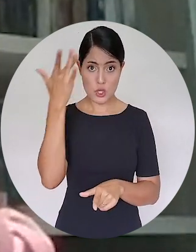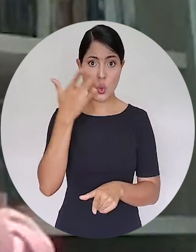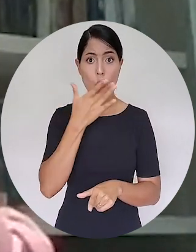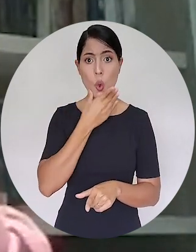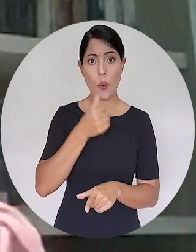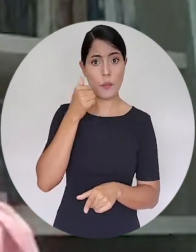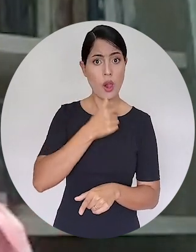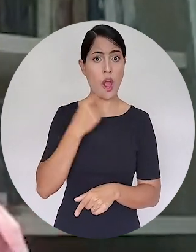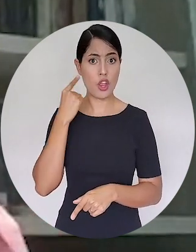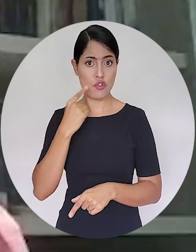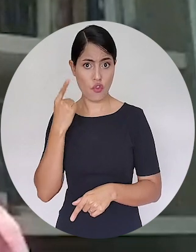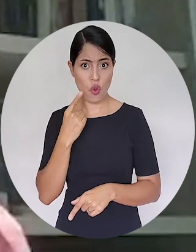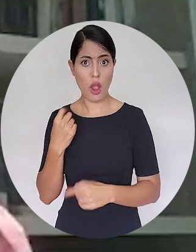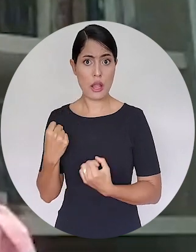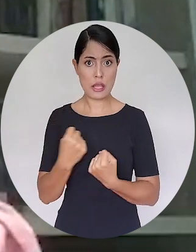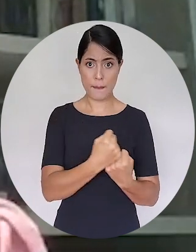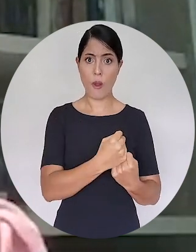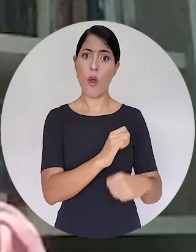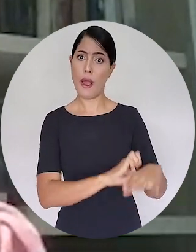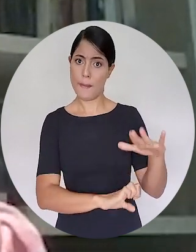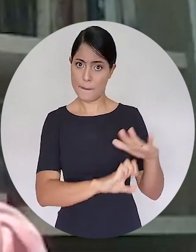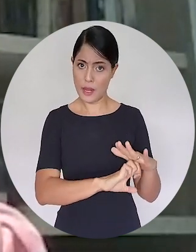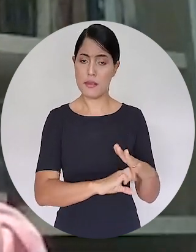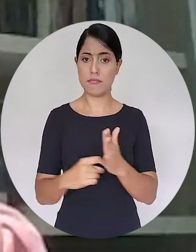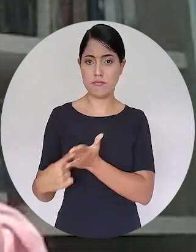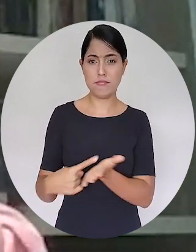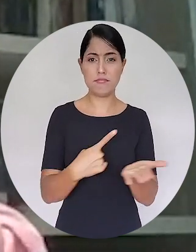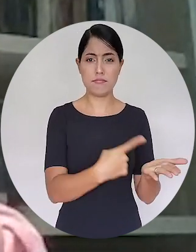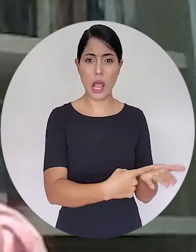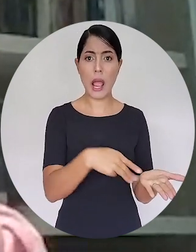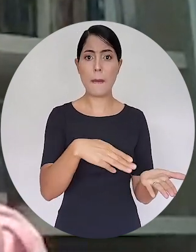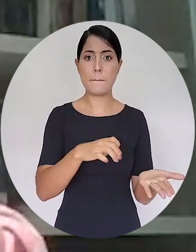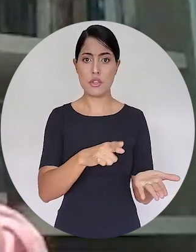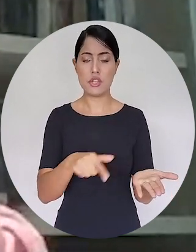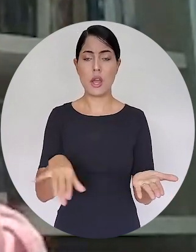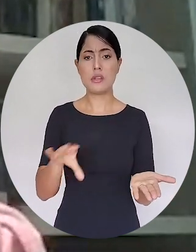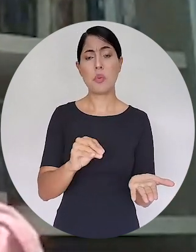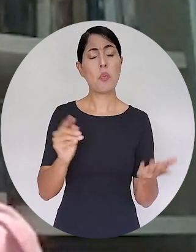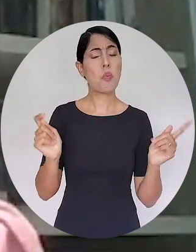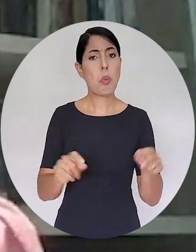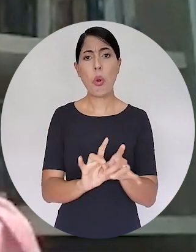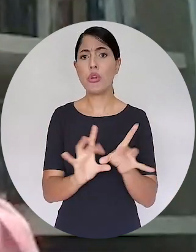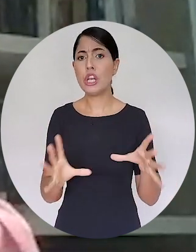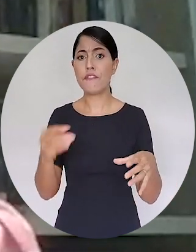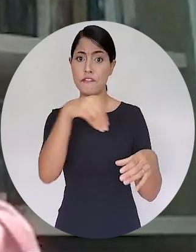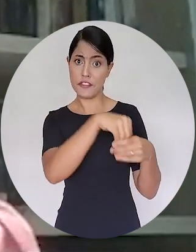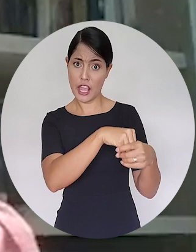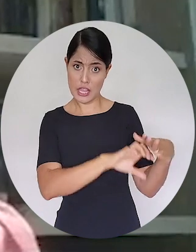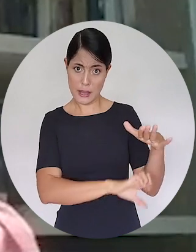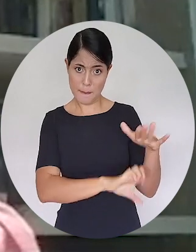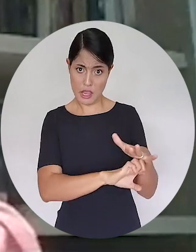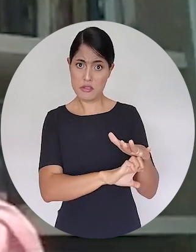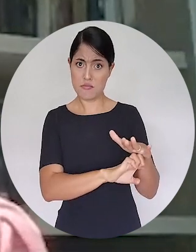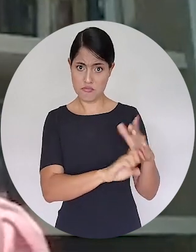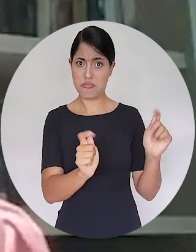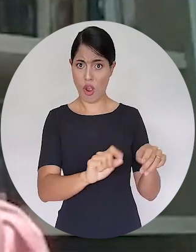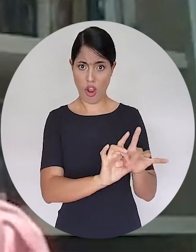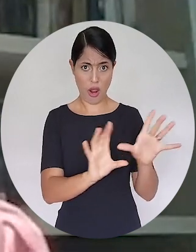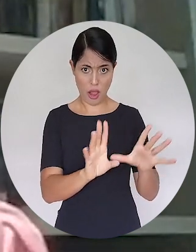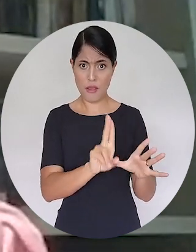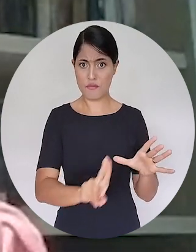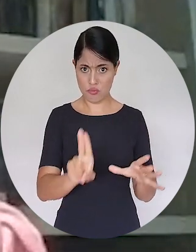advogadas que assessoram essas empresas. E aí você pode utilizar a mediação internamente dentro de uma empresa,